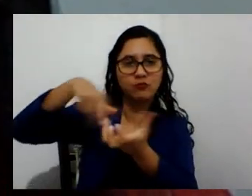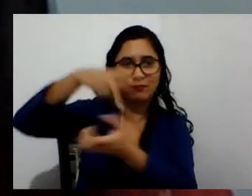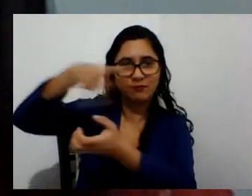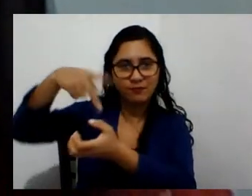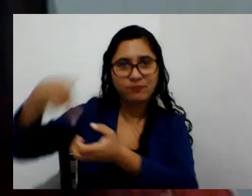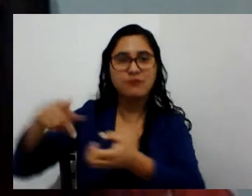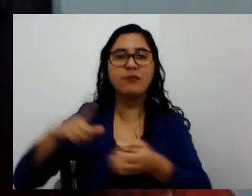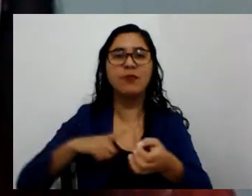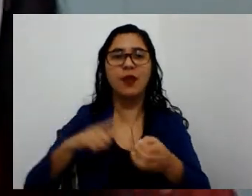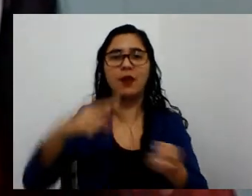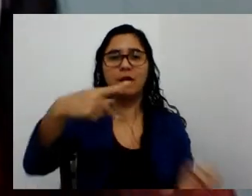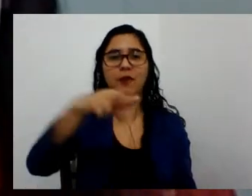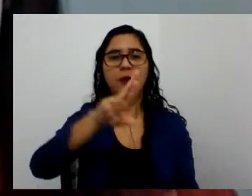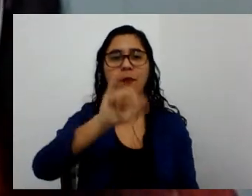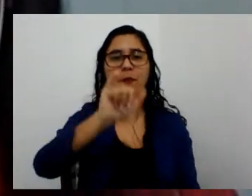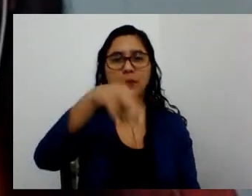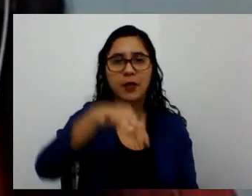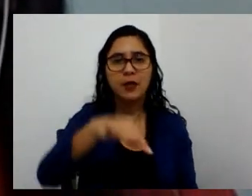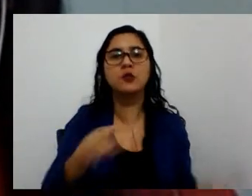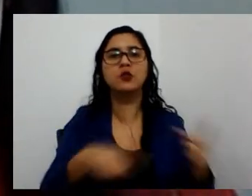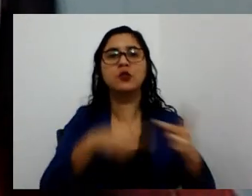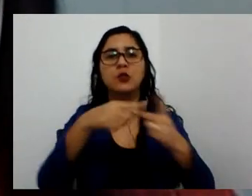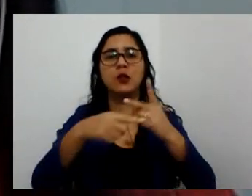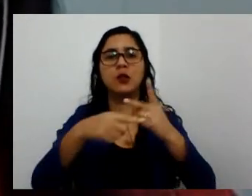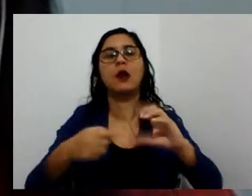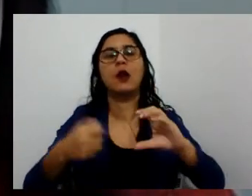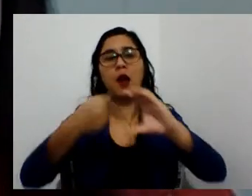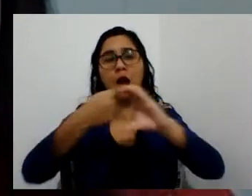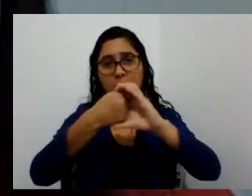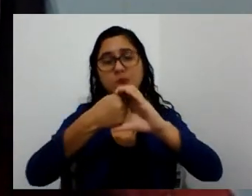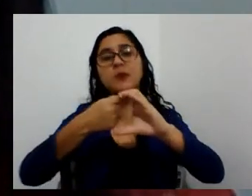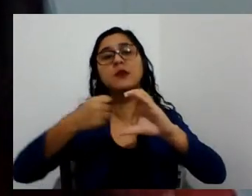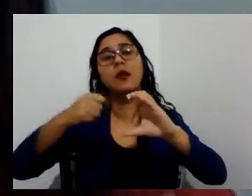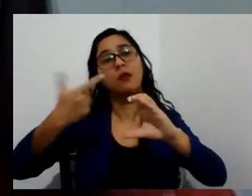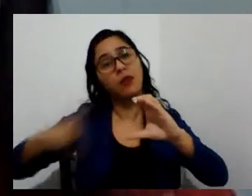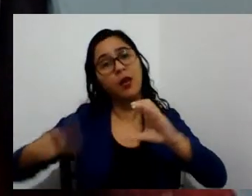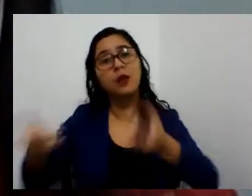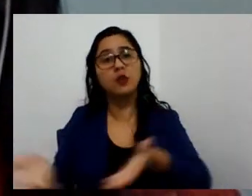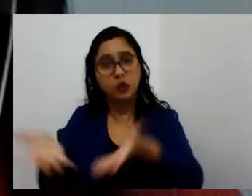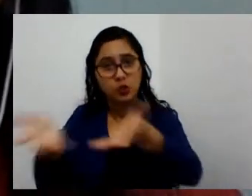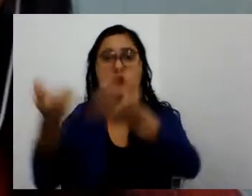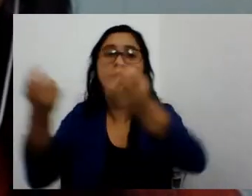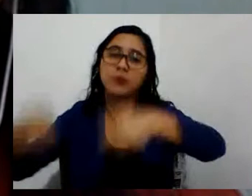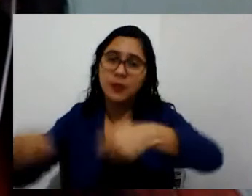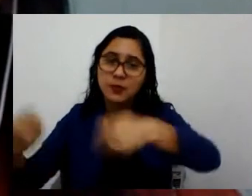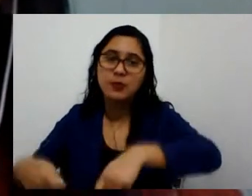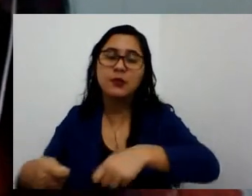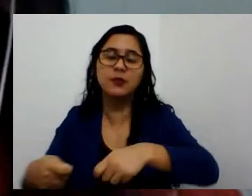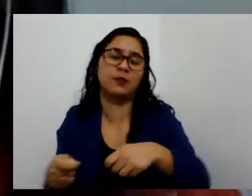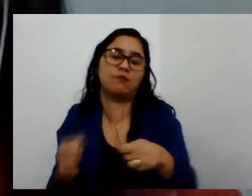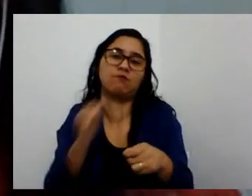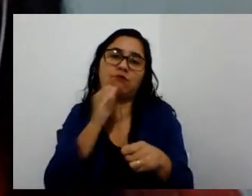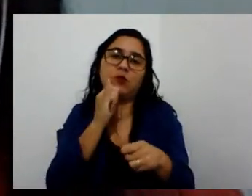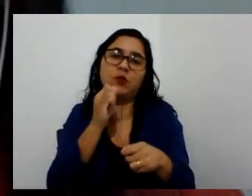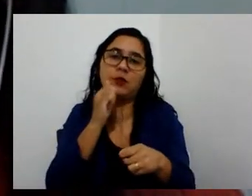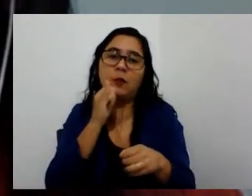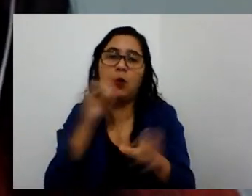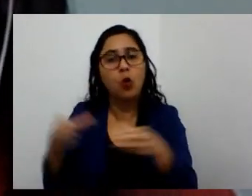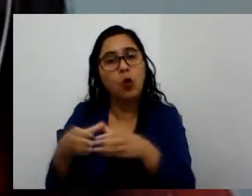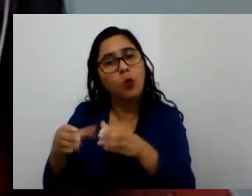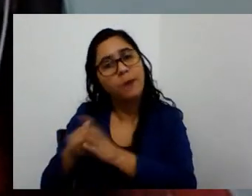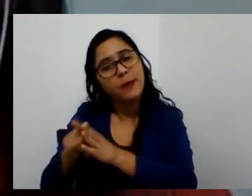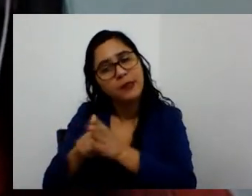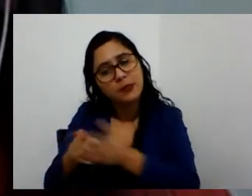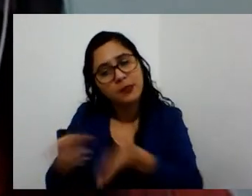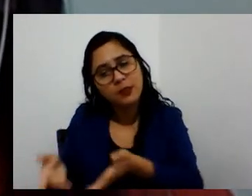PRINT, CAPES, mas nós precisamos também de outros estímulos, como a colaboração de grupos de pesquisa